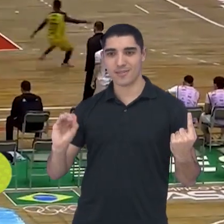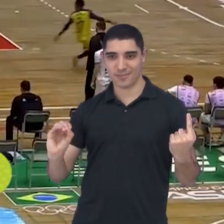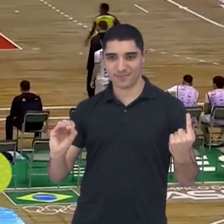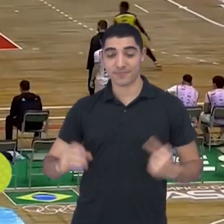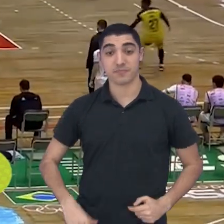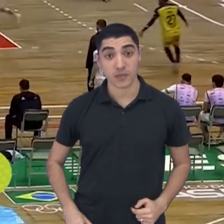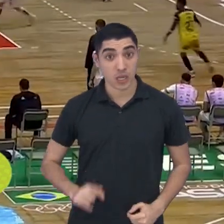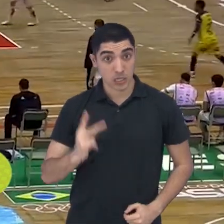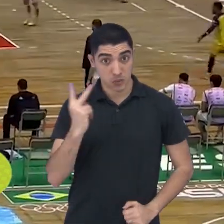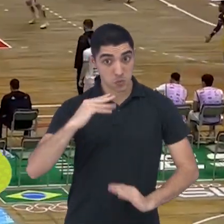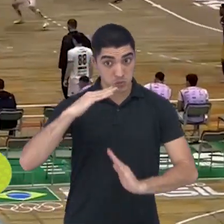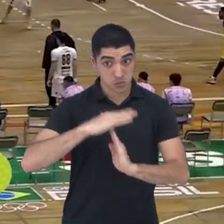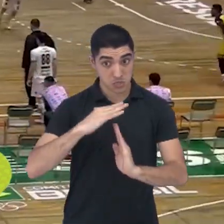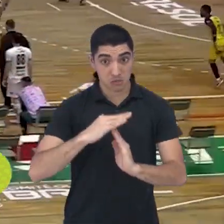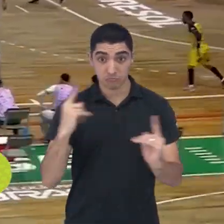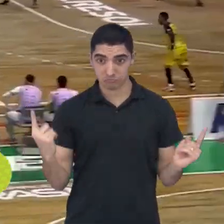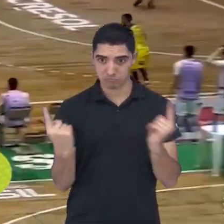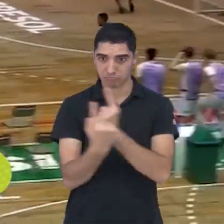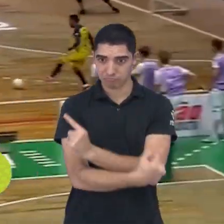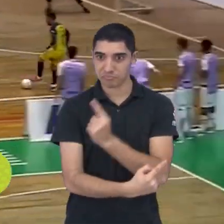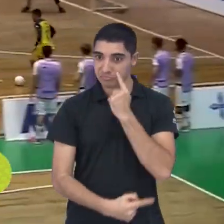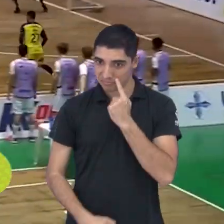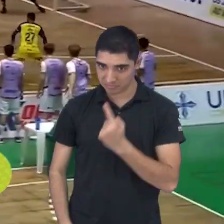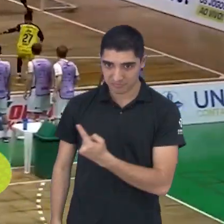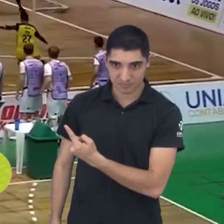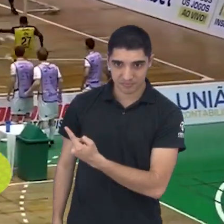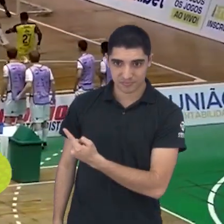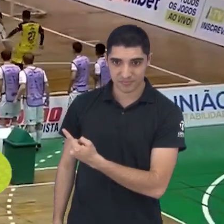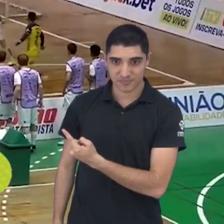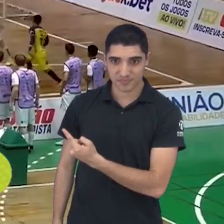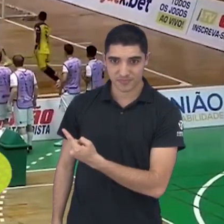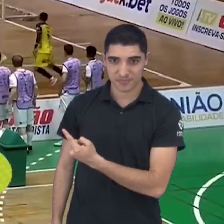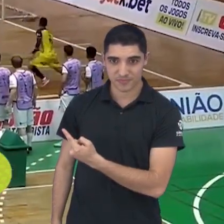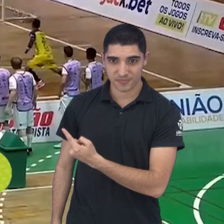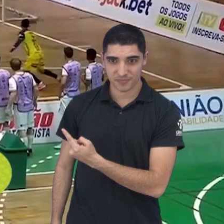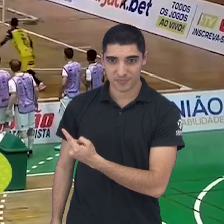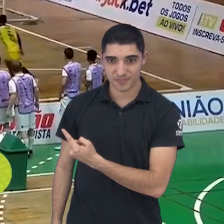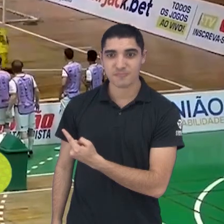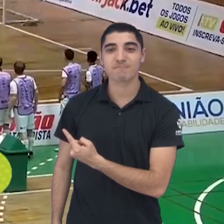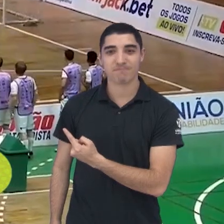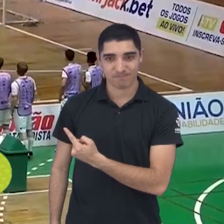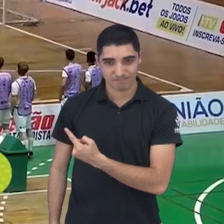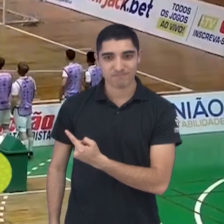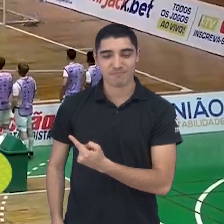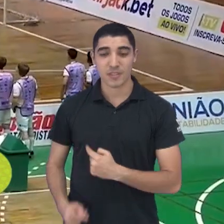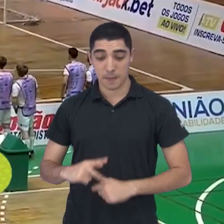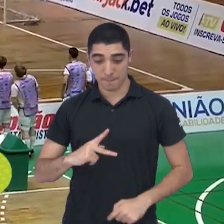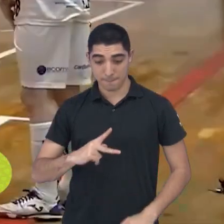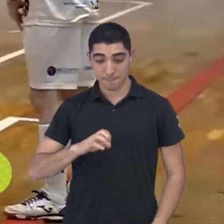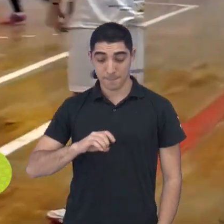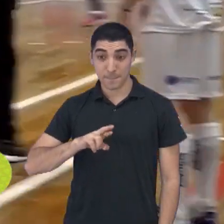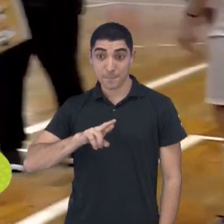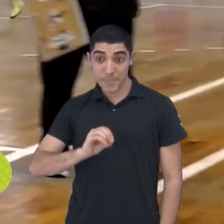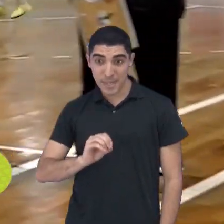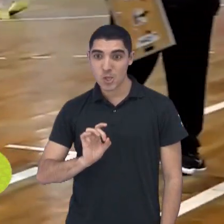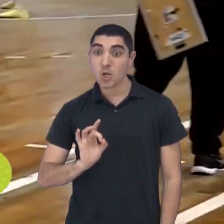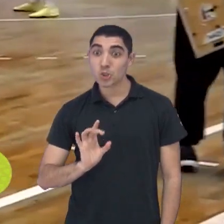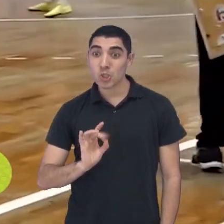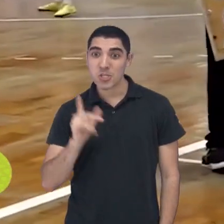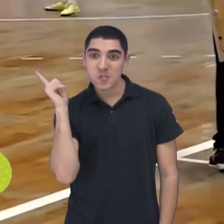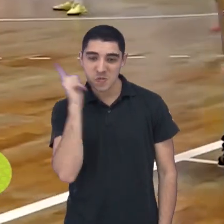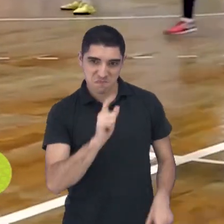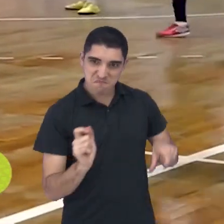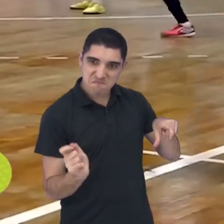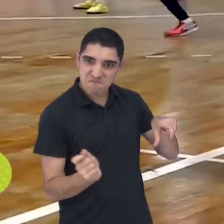segundo tempo. Gabriel Soares abriu na direita para Rony, que dominou, pisou e bateu. Houve o desvio e Pedro, livre, só teve o trabalho